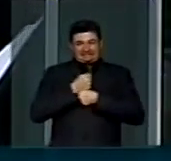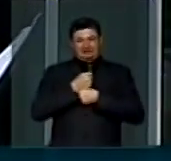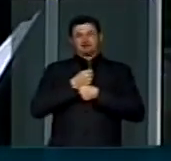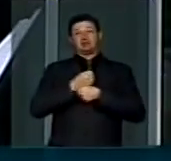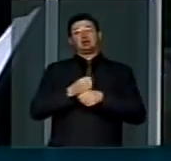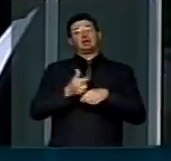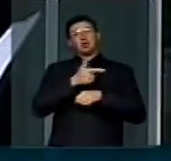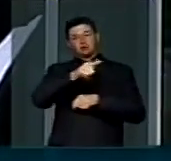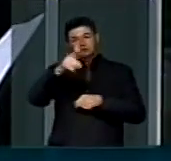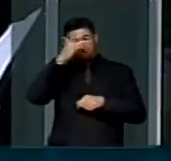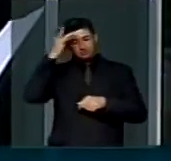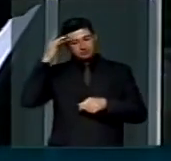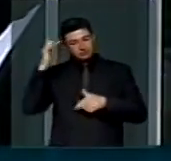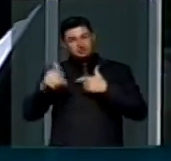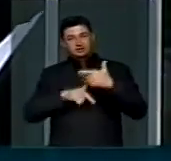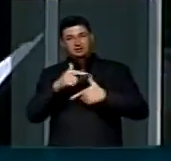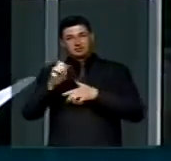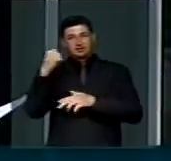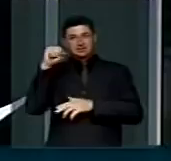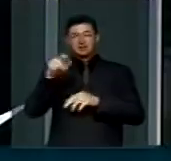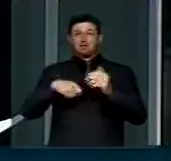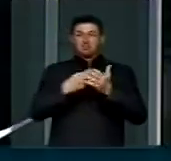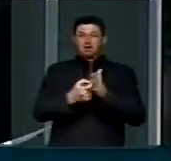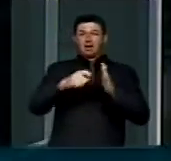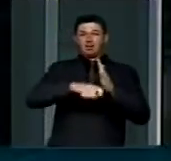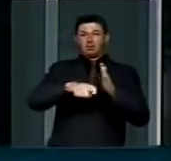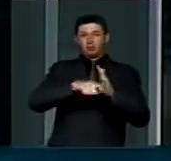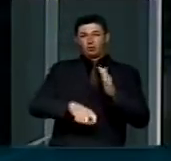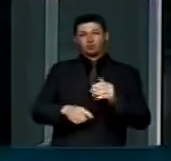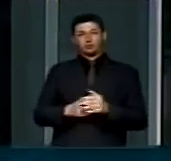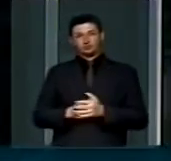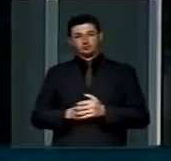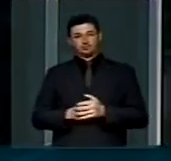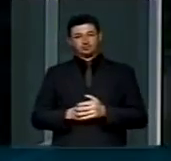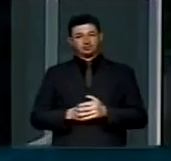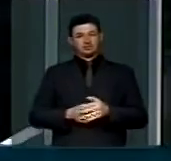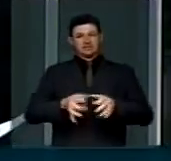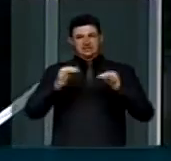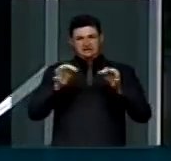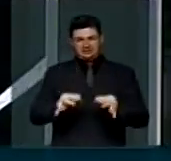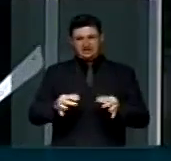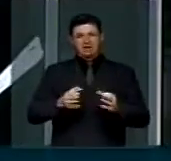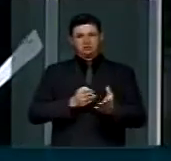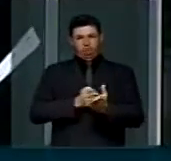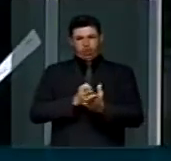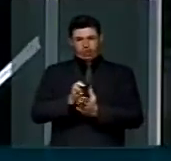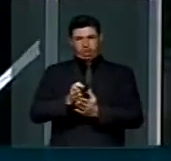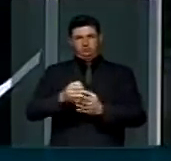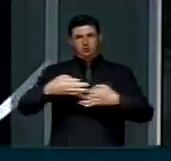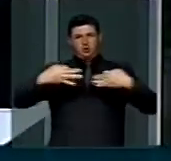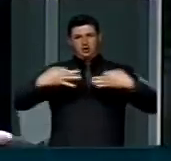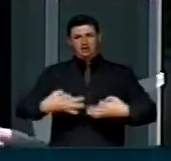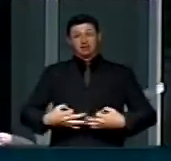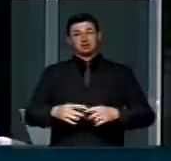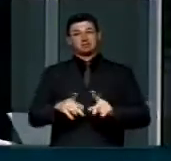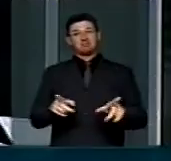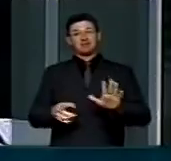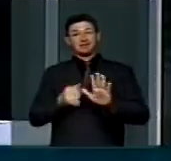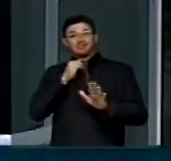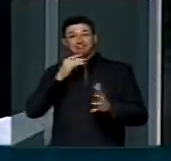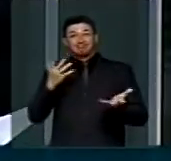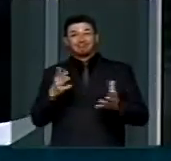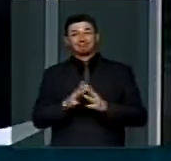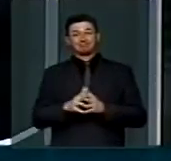que vivem, trabalham e pagam seus impostos da nossa terra de forma correta, de forma honesta, mas que